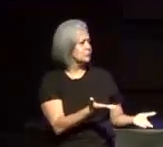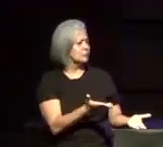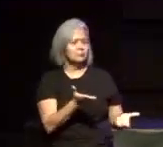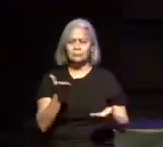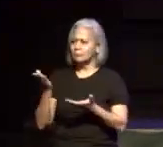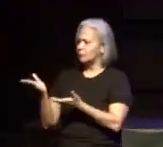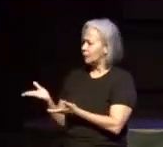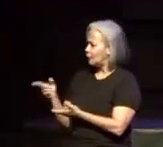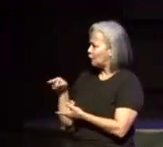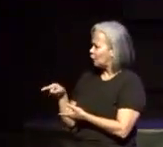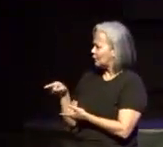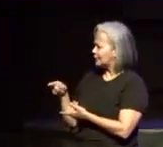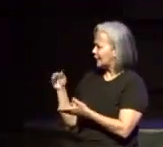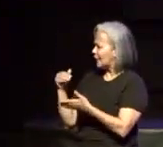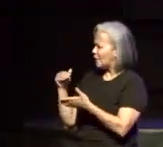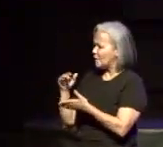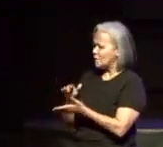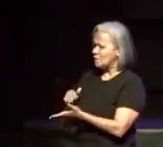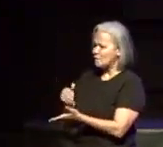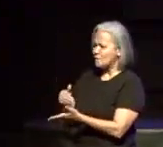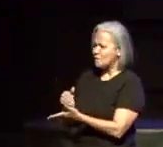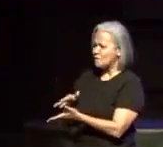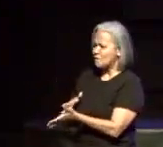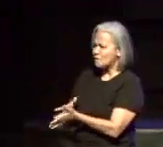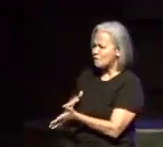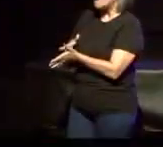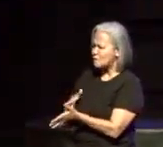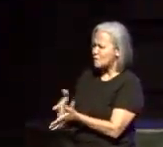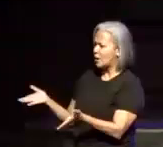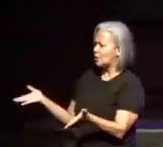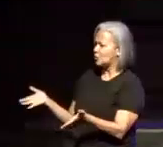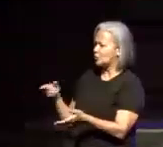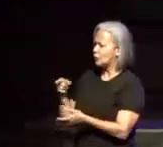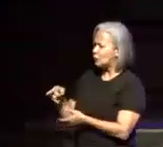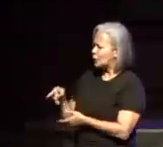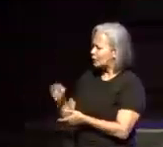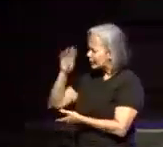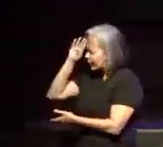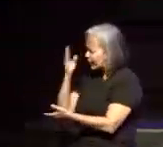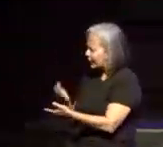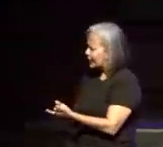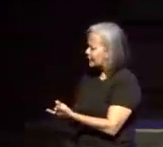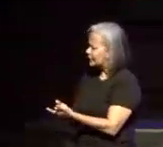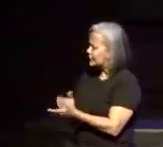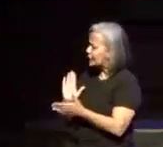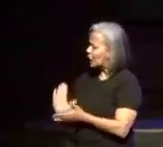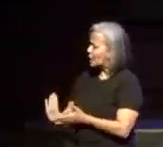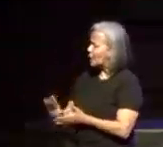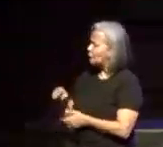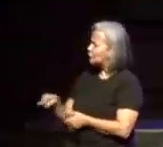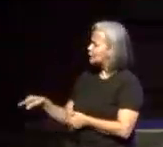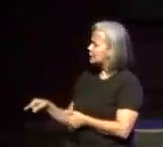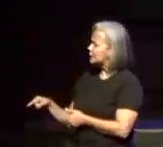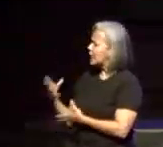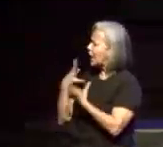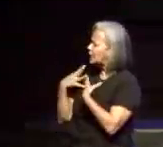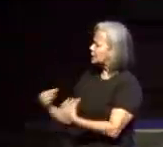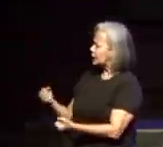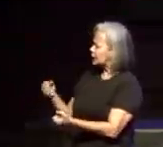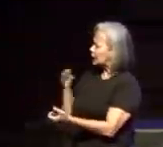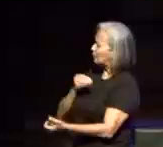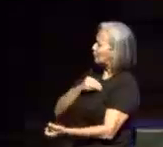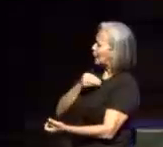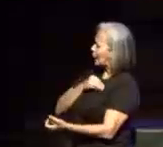falso. Enquanto você, né, fala para todo mundo que você acredita nesse padrão de santidade, você aceita alguns pecados